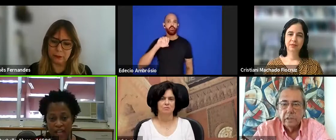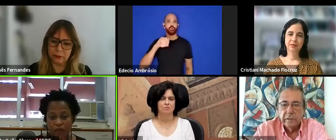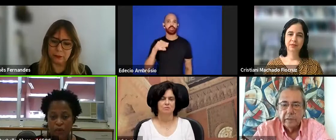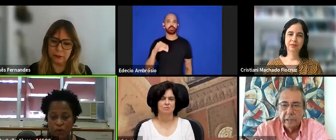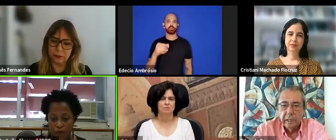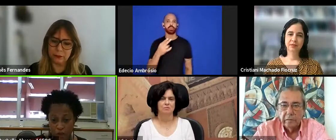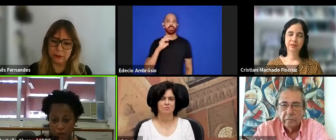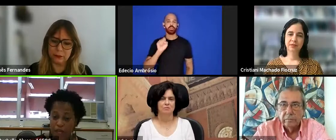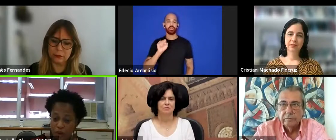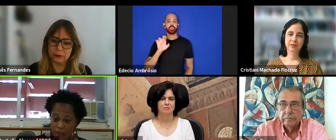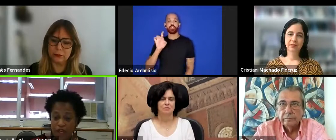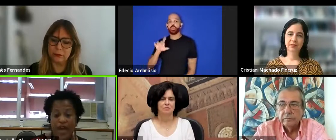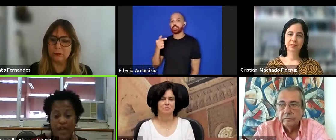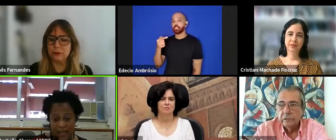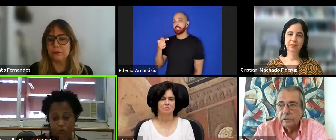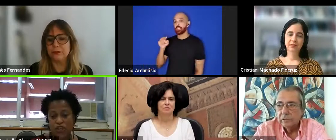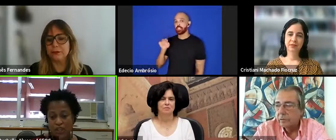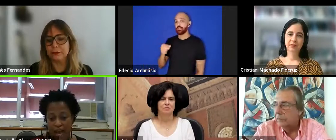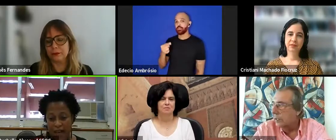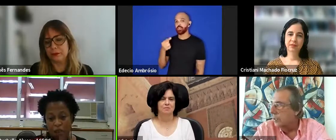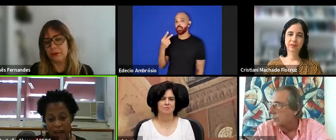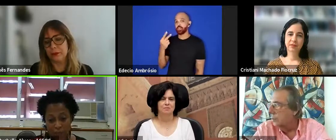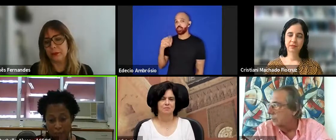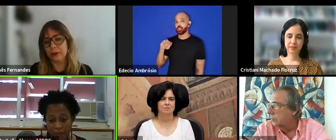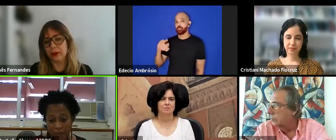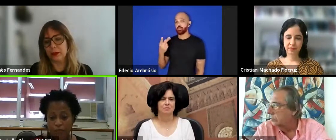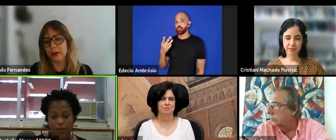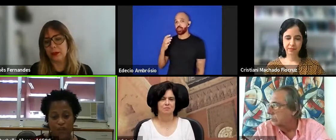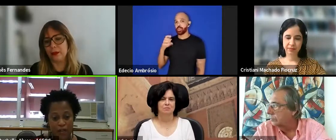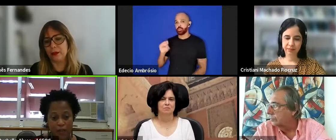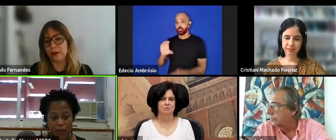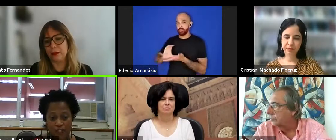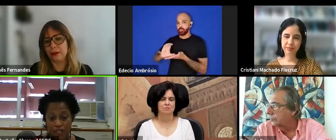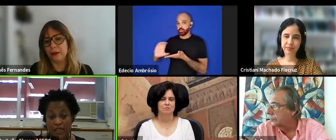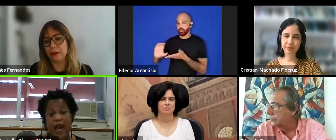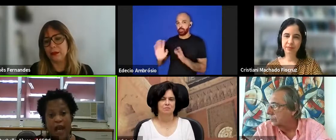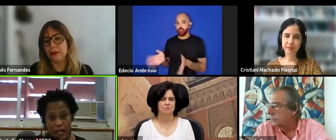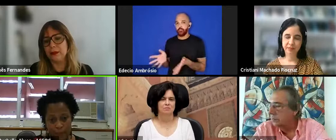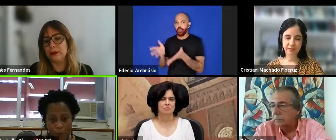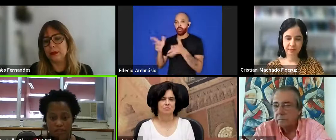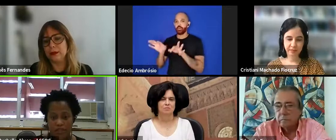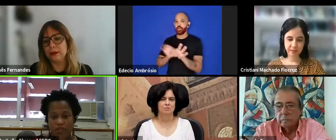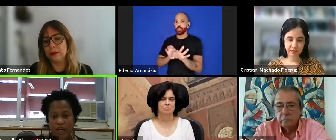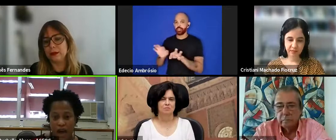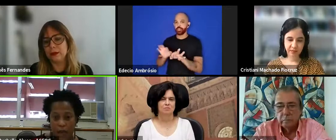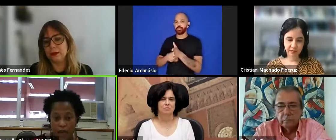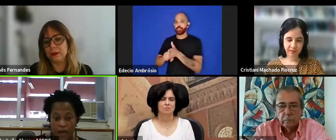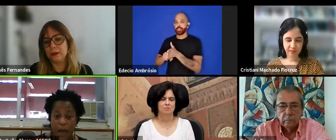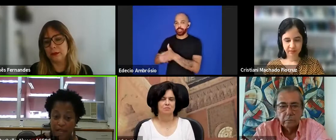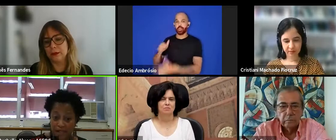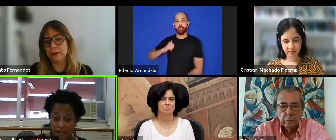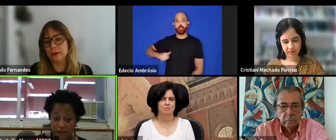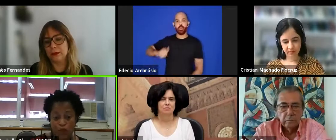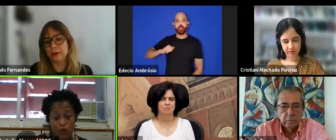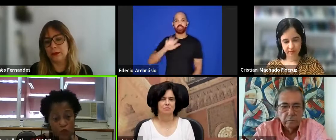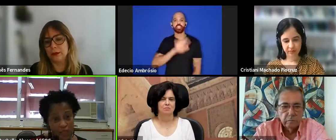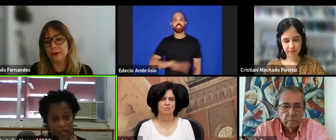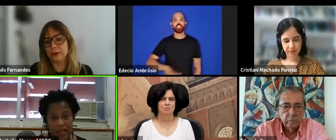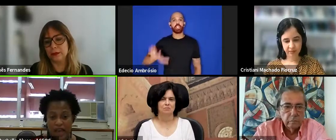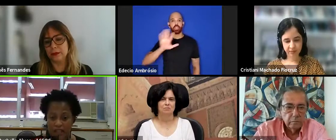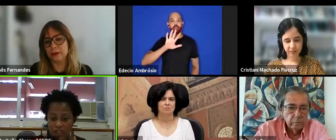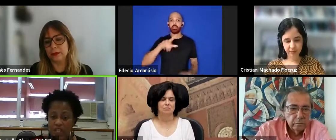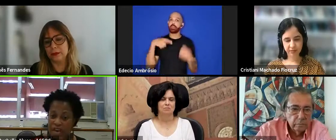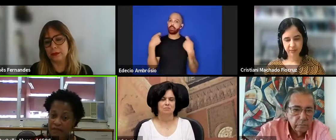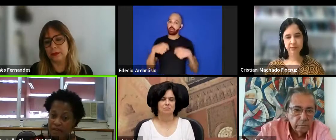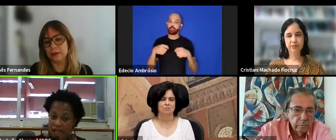somente 7,2 milhões serão destinados para o fomento a projetos de pesquisa e bolsas em geral. Precisamos nos